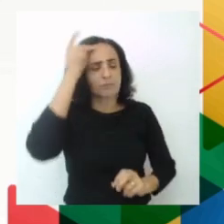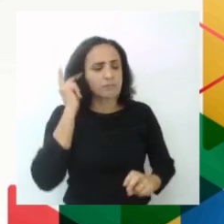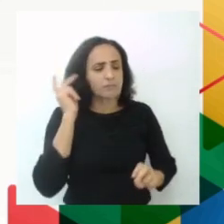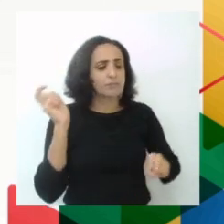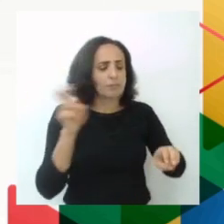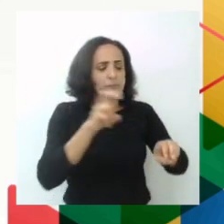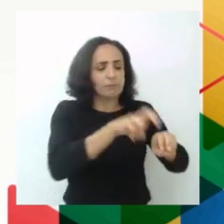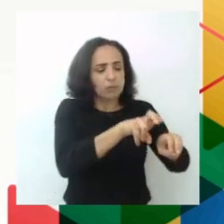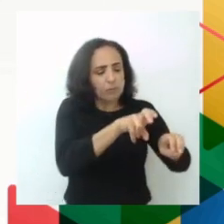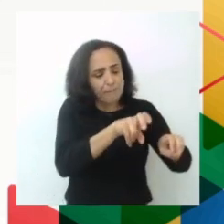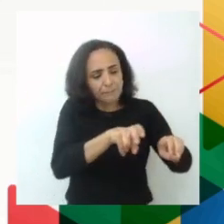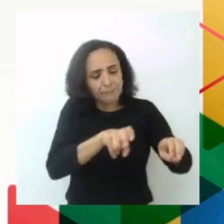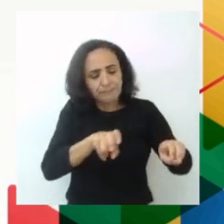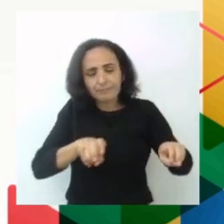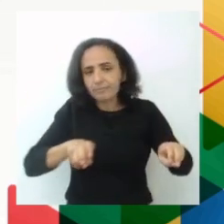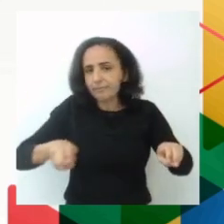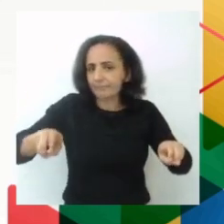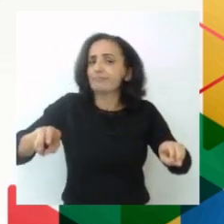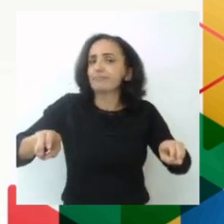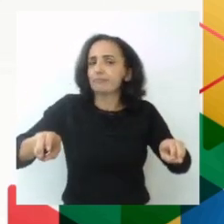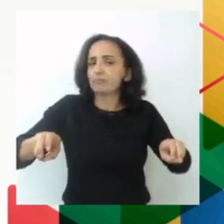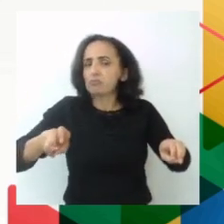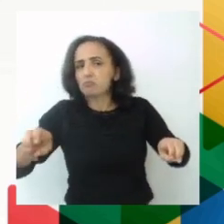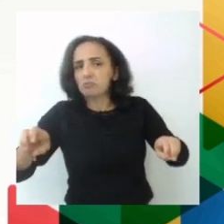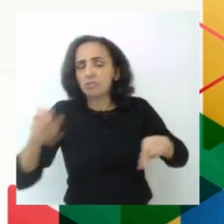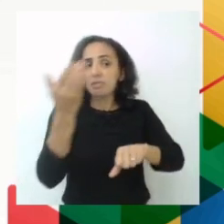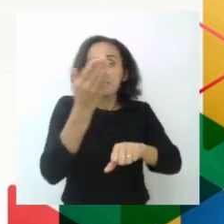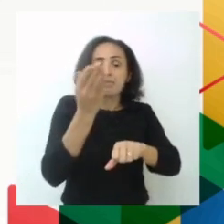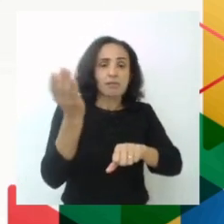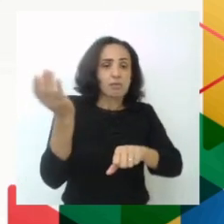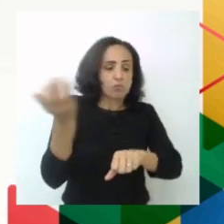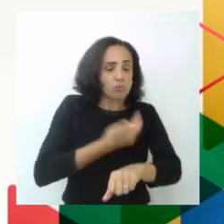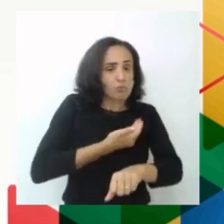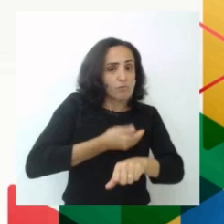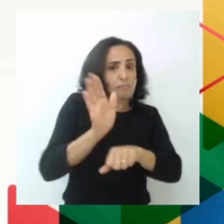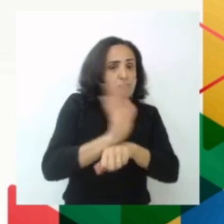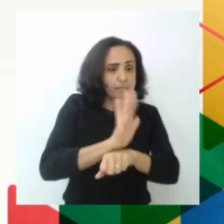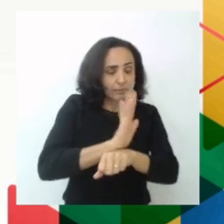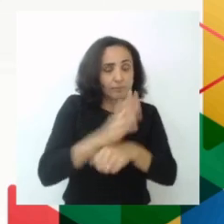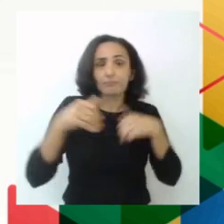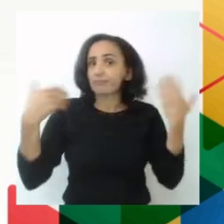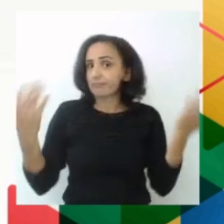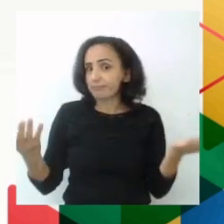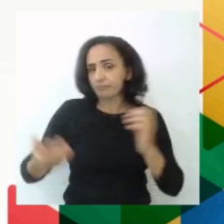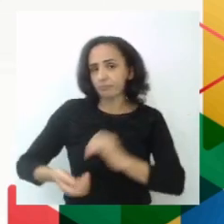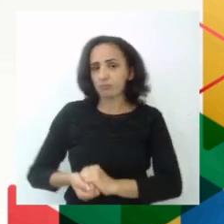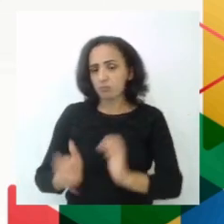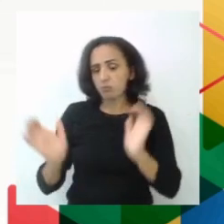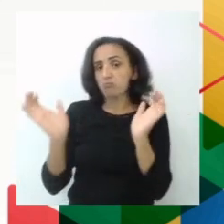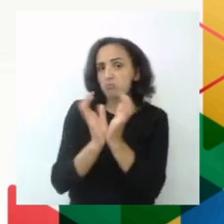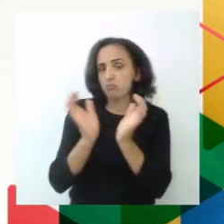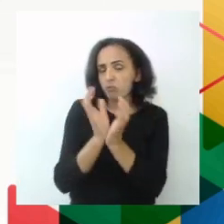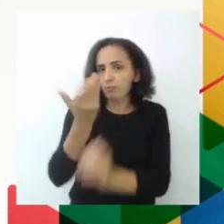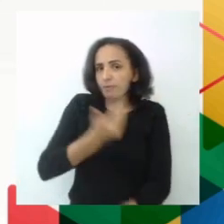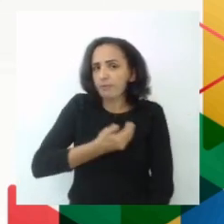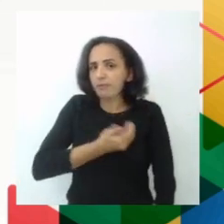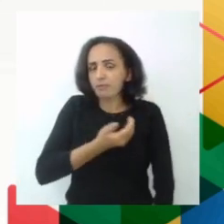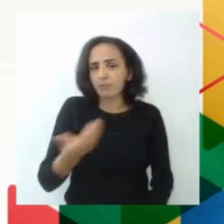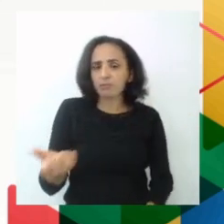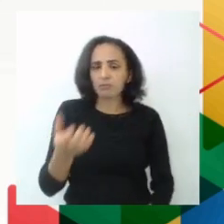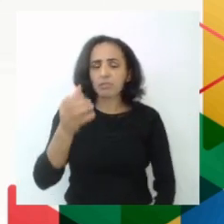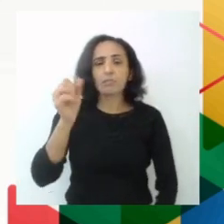de 5 destes amigos nesta fileira? Olha, o grupo de amigos está em